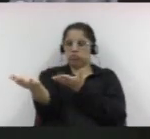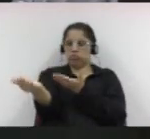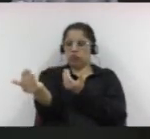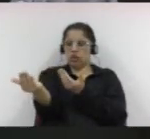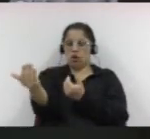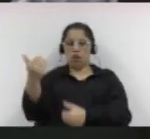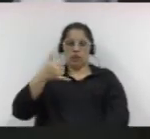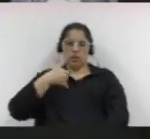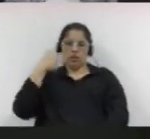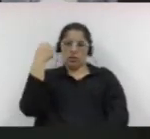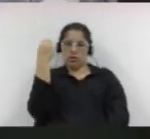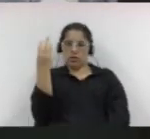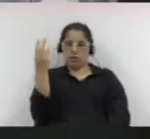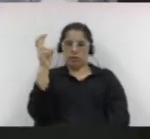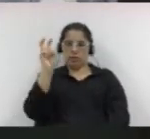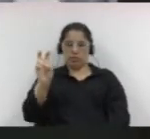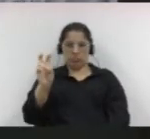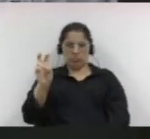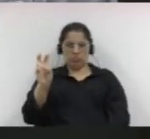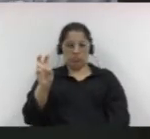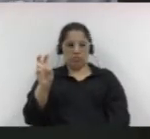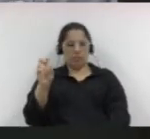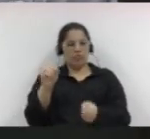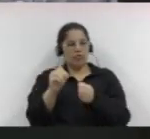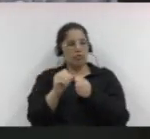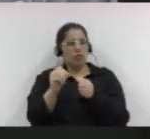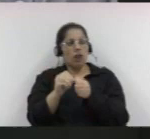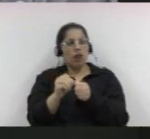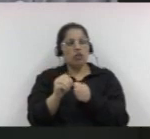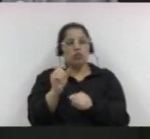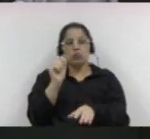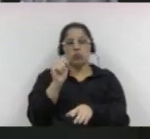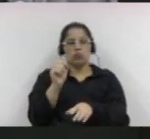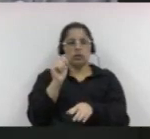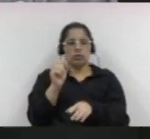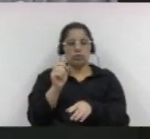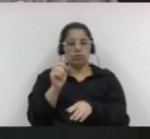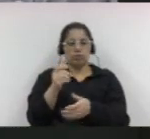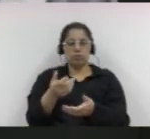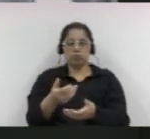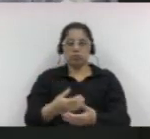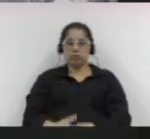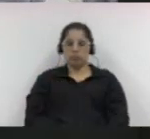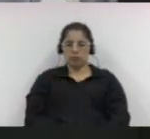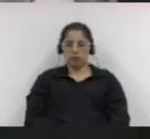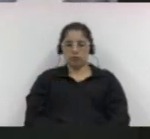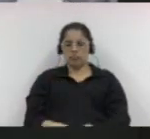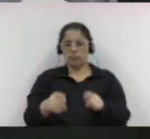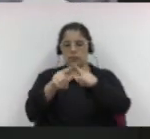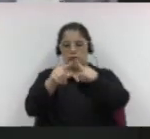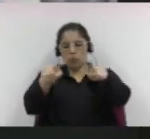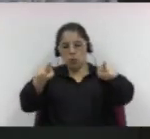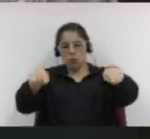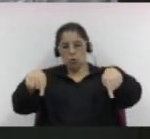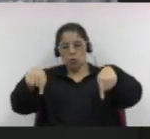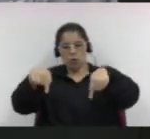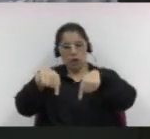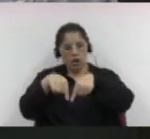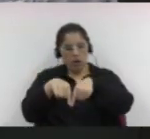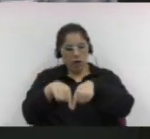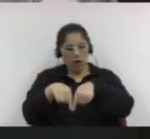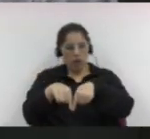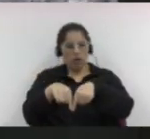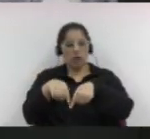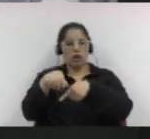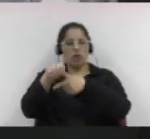anos. Faz um porto seco, e a pista da Varga, que era para ser vendida na